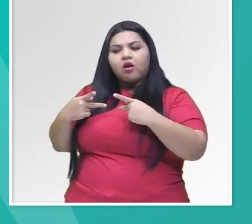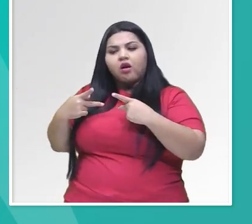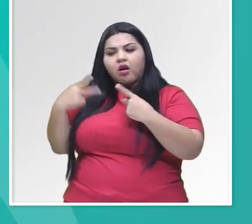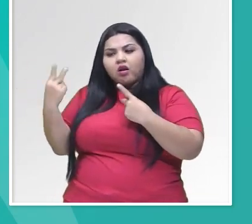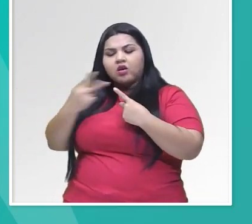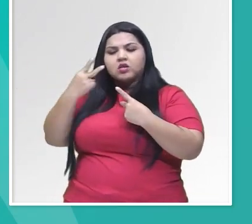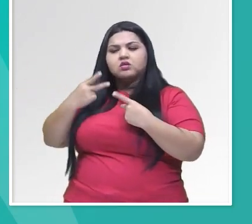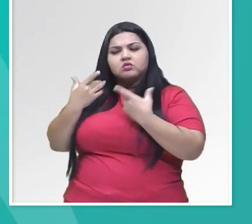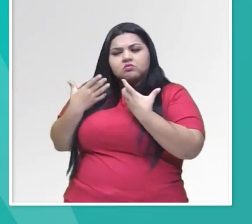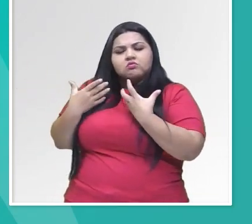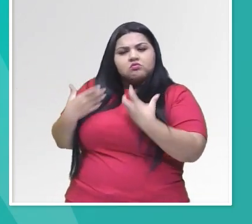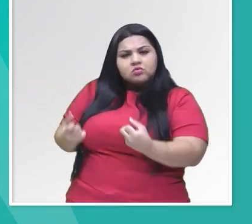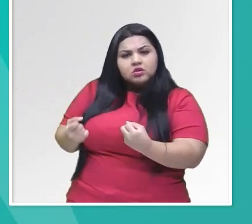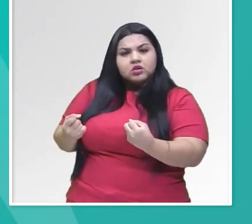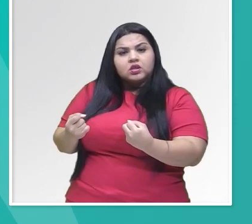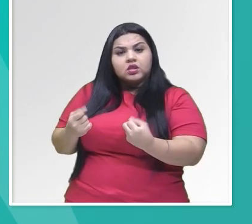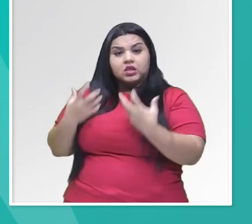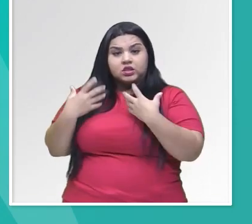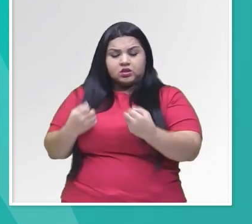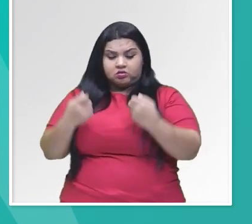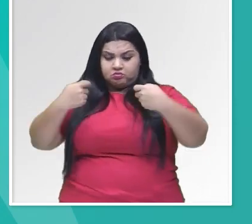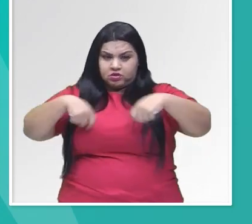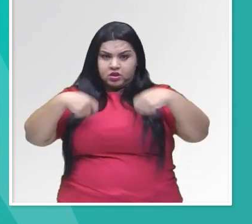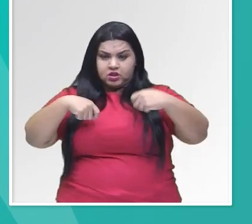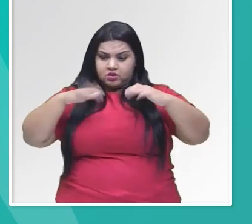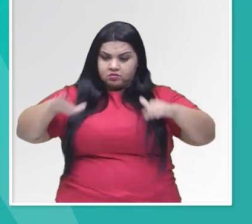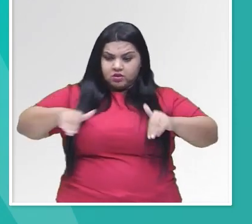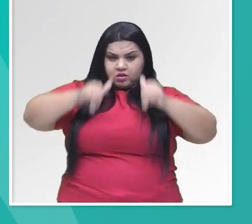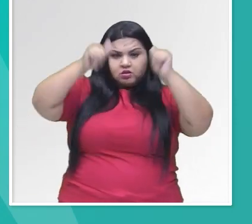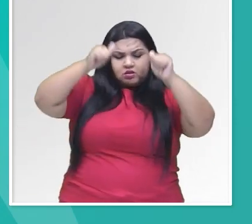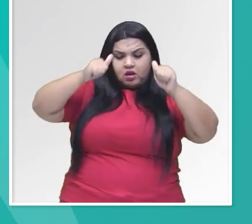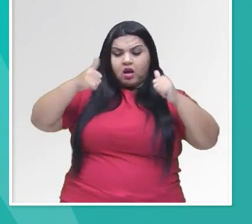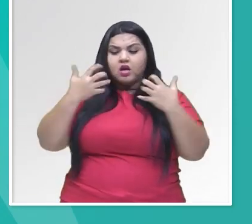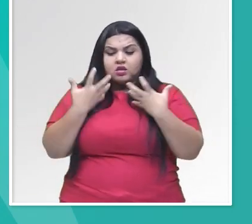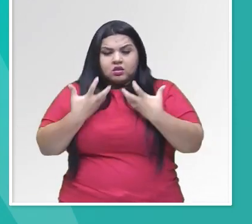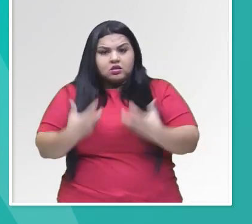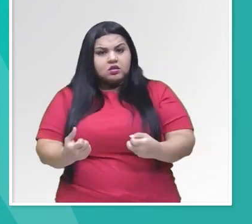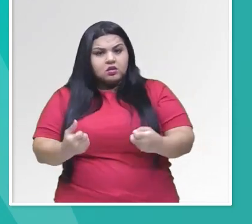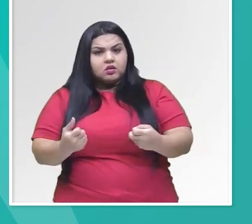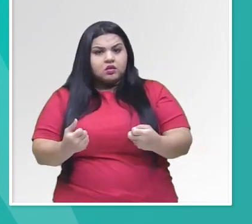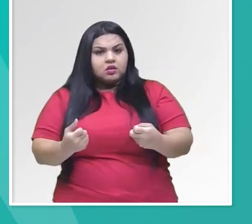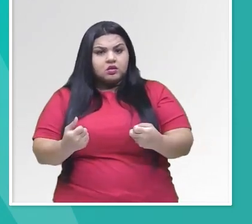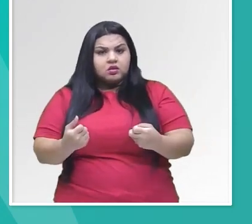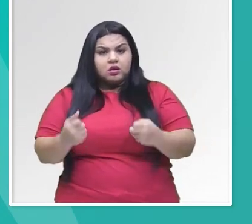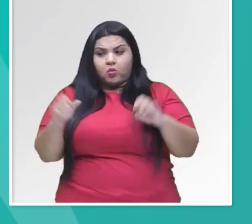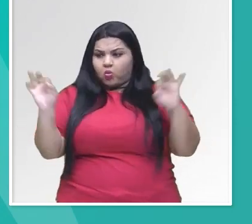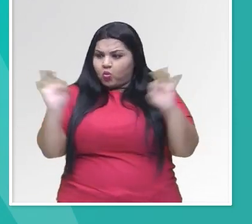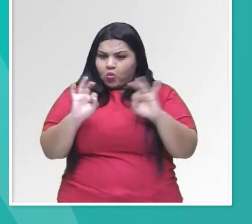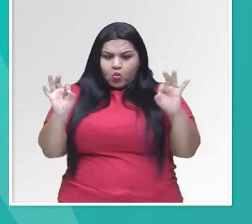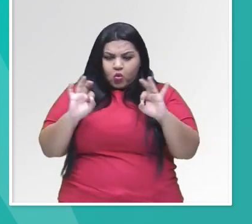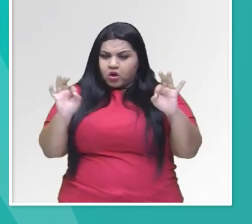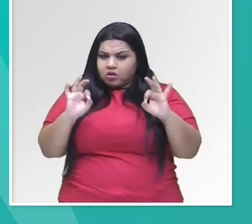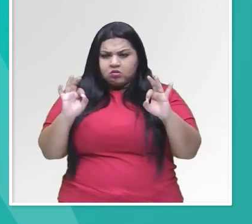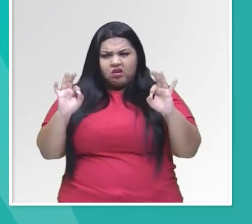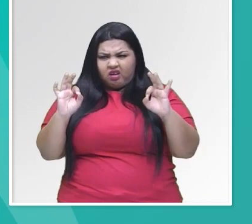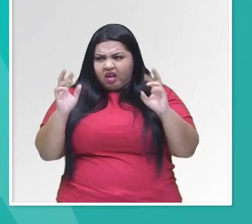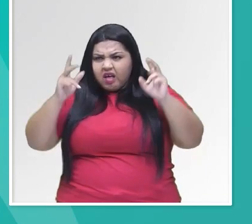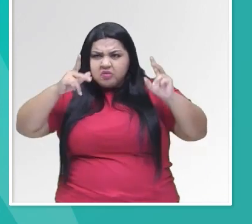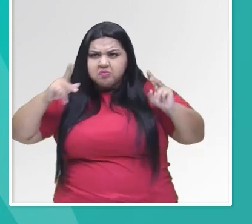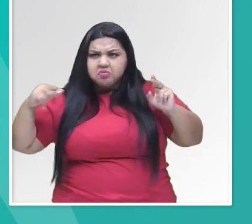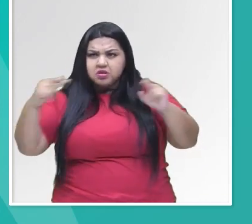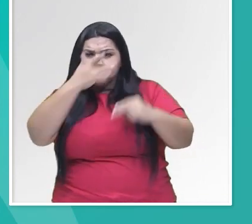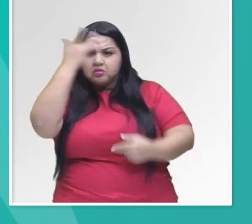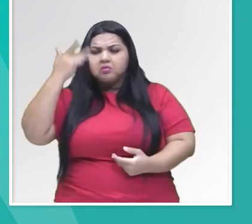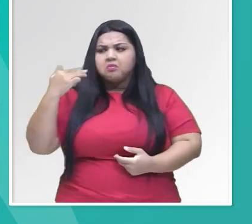sou, aceitar que eu preciso melhorar, aceitar que ninguém no planeta é perfeito, para